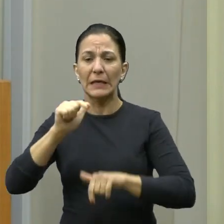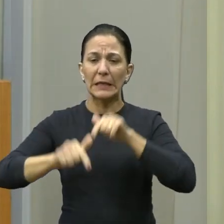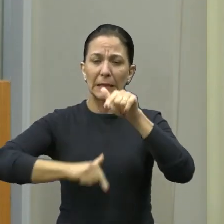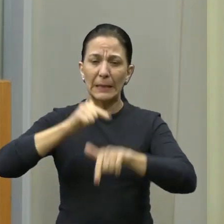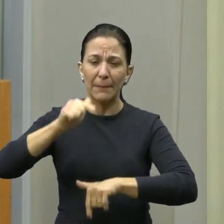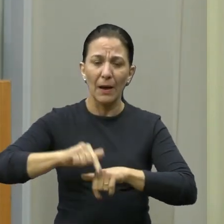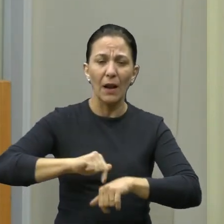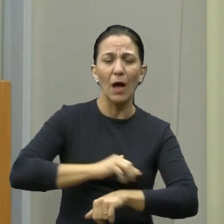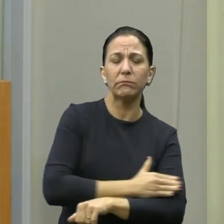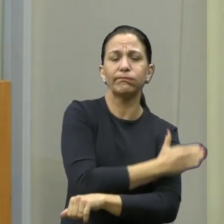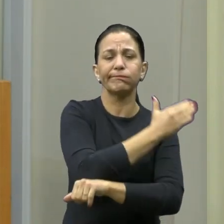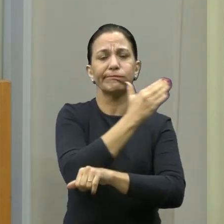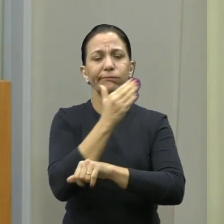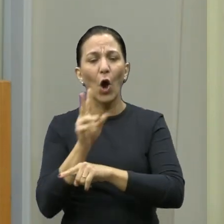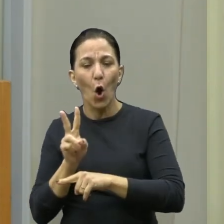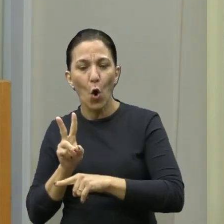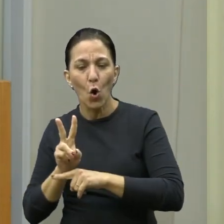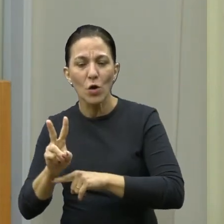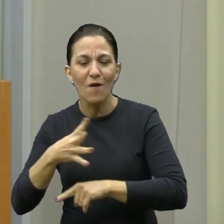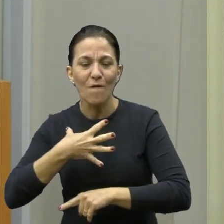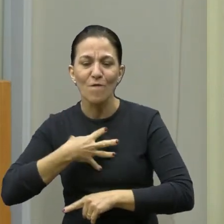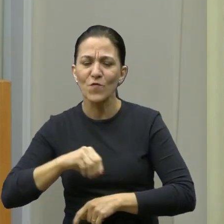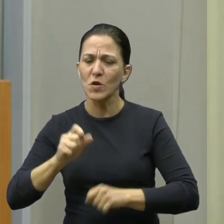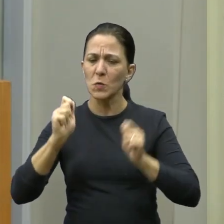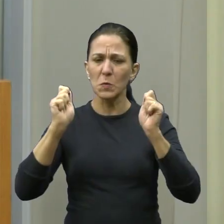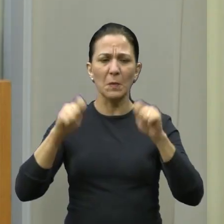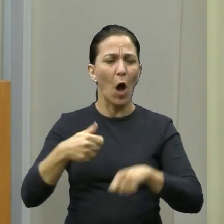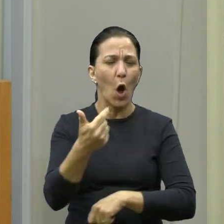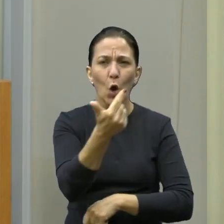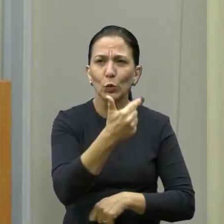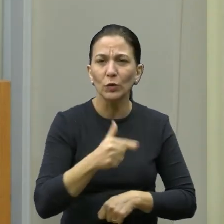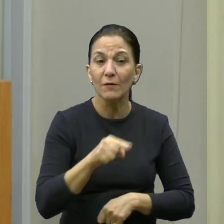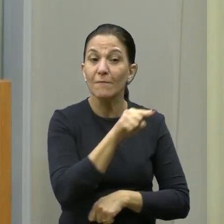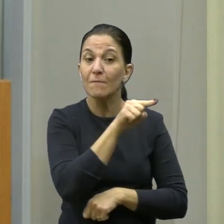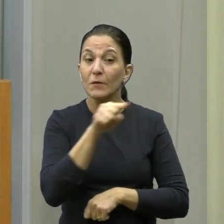por dia e não consegue cuidar dessa criança, sabe o que os